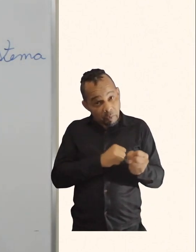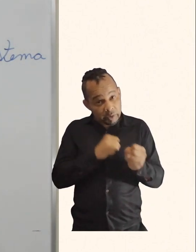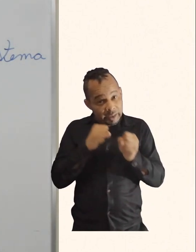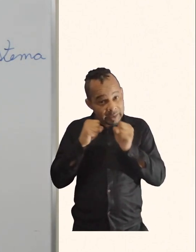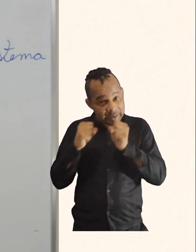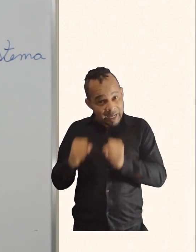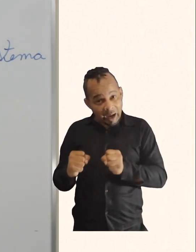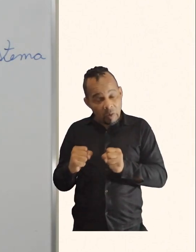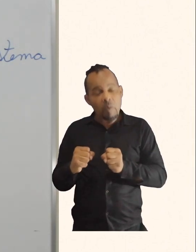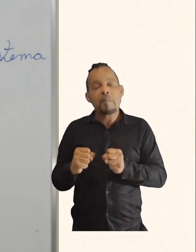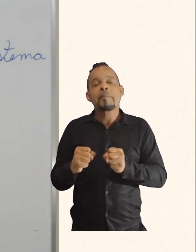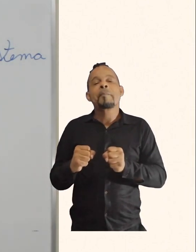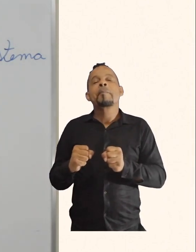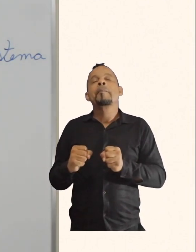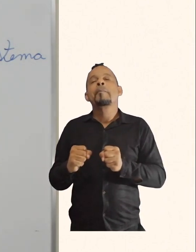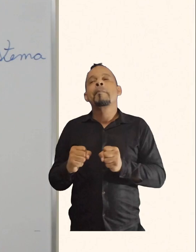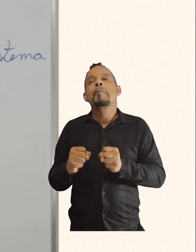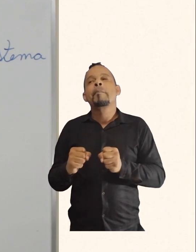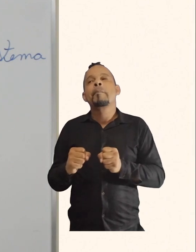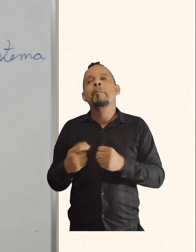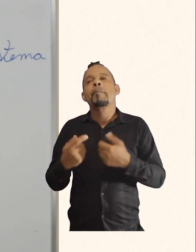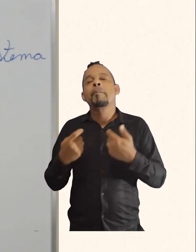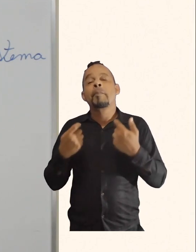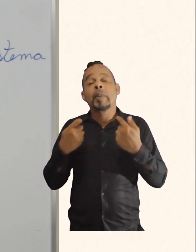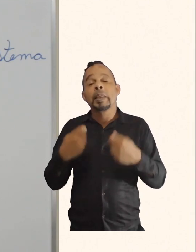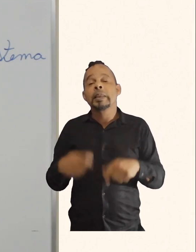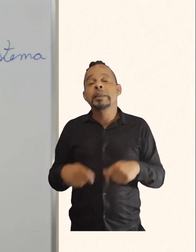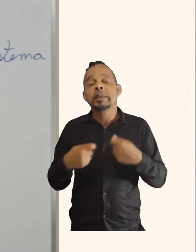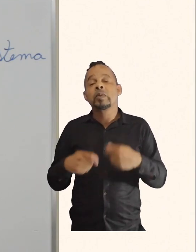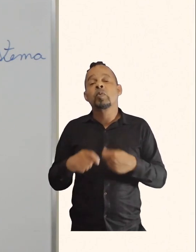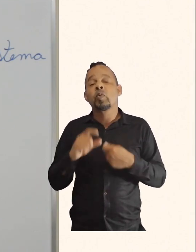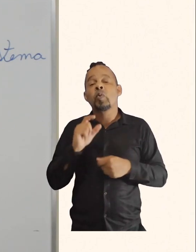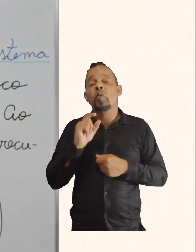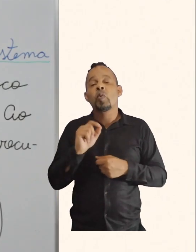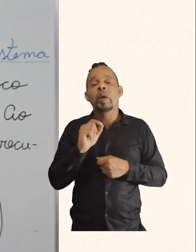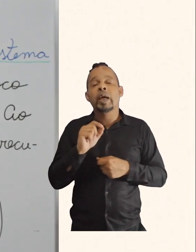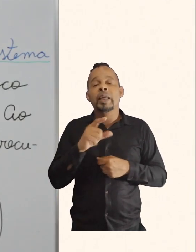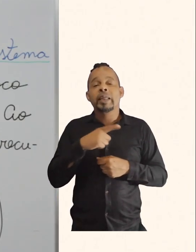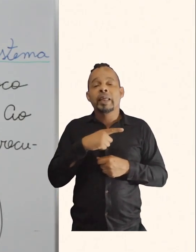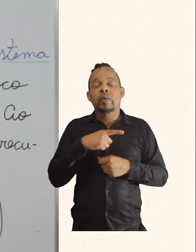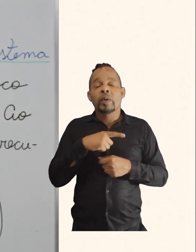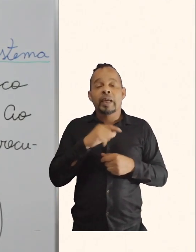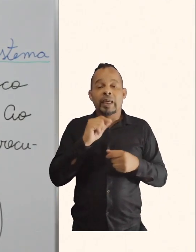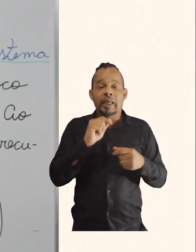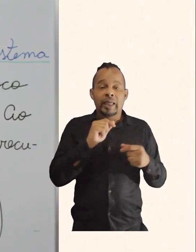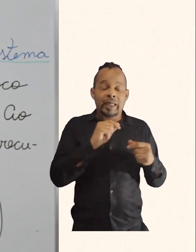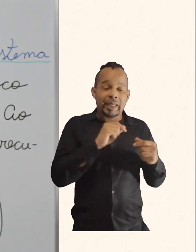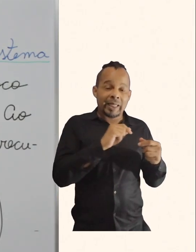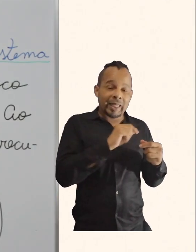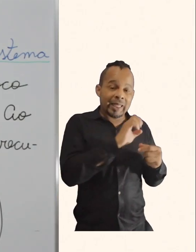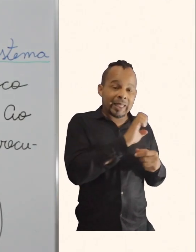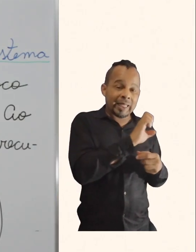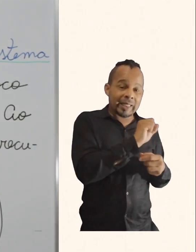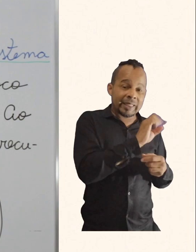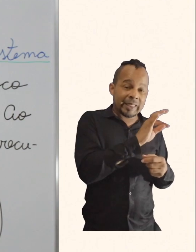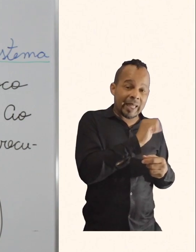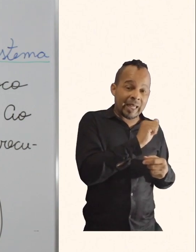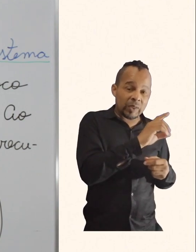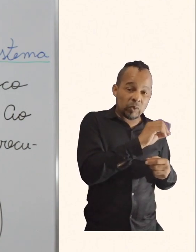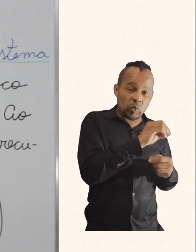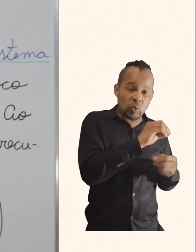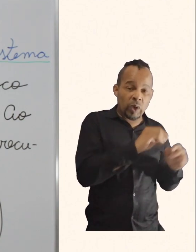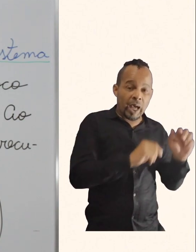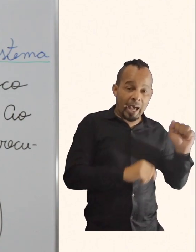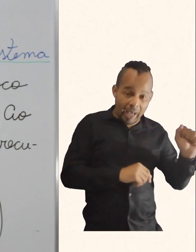energia potencial, é necessário que, ao irmos de um estado A para um estado B de